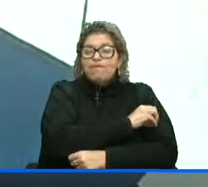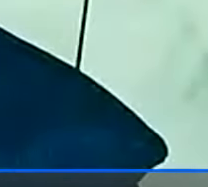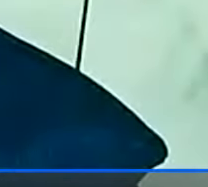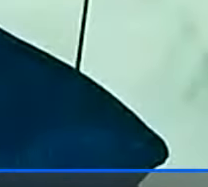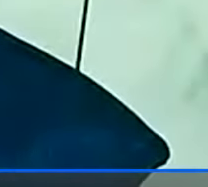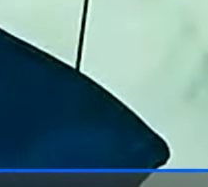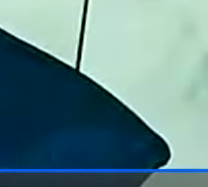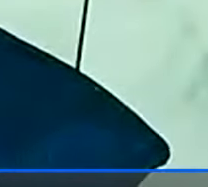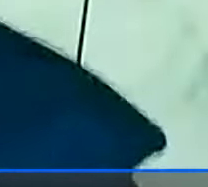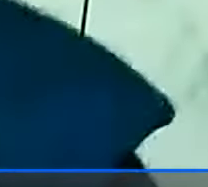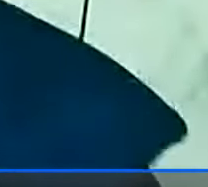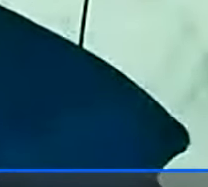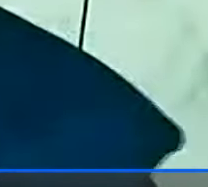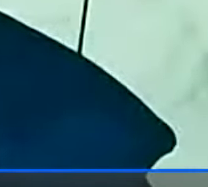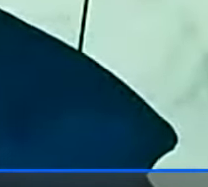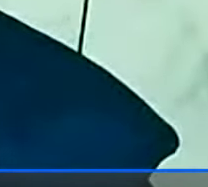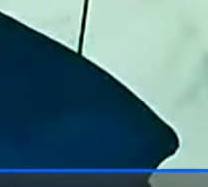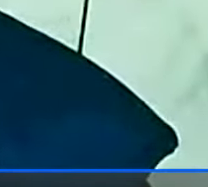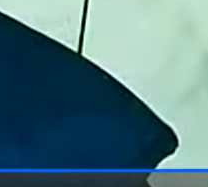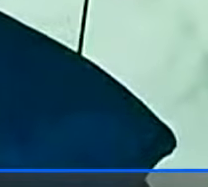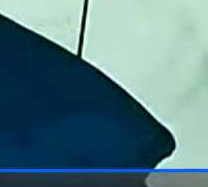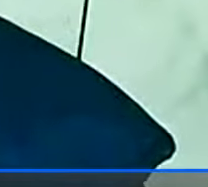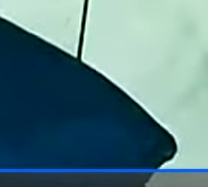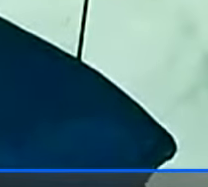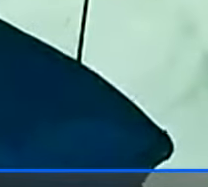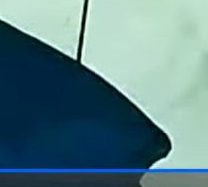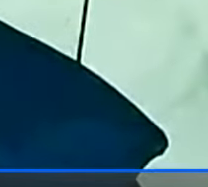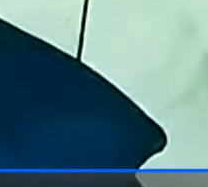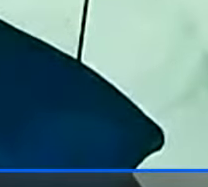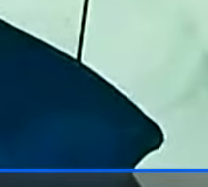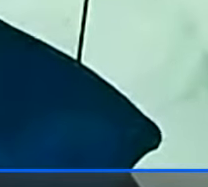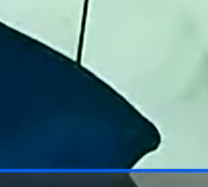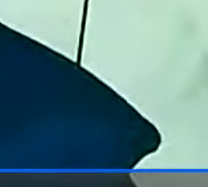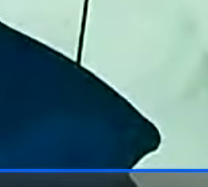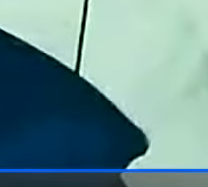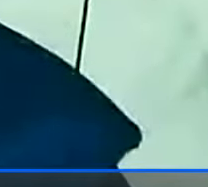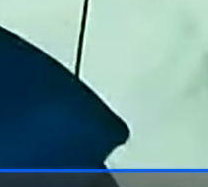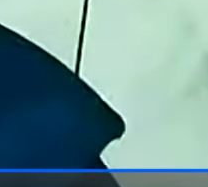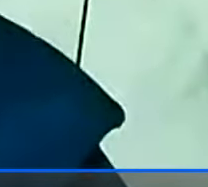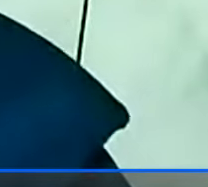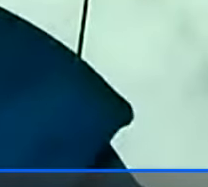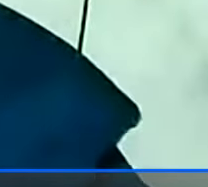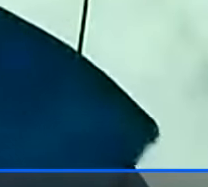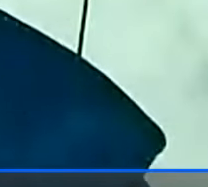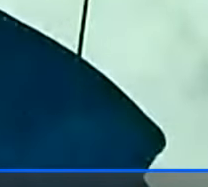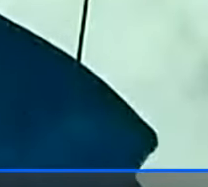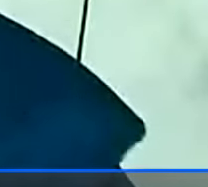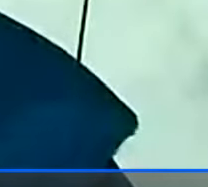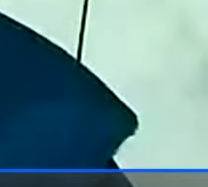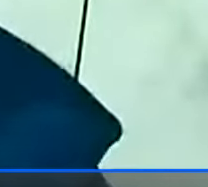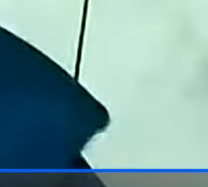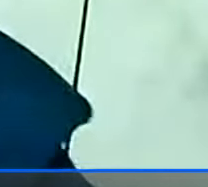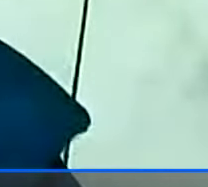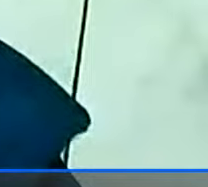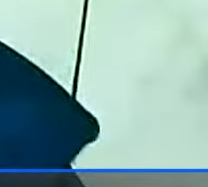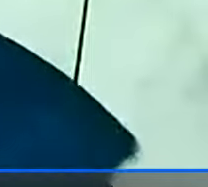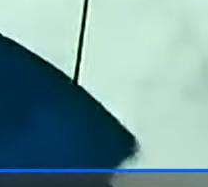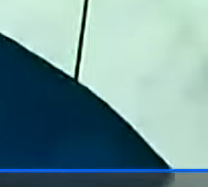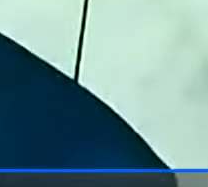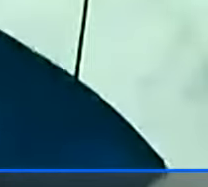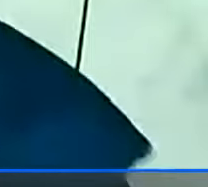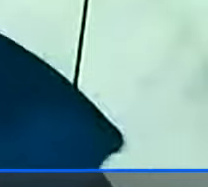Então, hoje eu não sei se esse dado está atualizado, mas então nós temos que abrir nesta